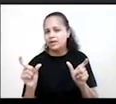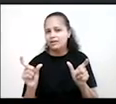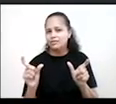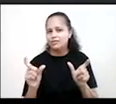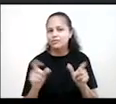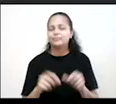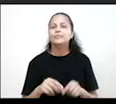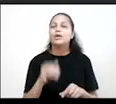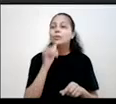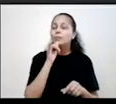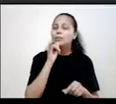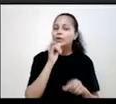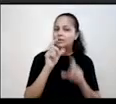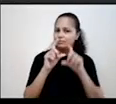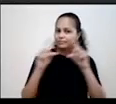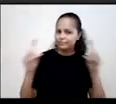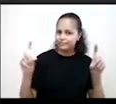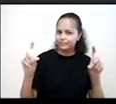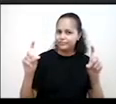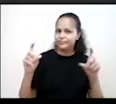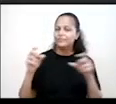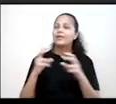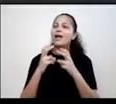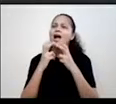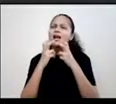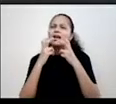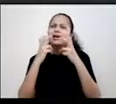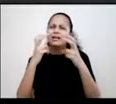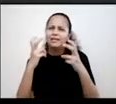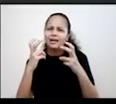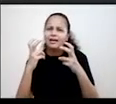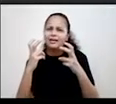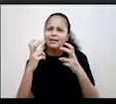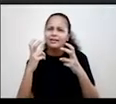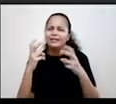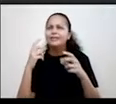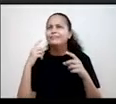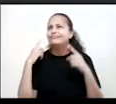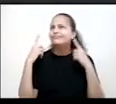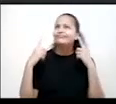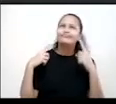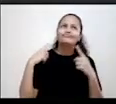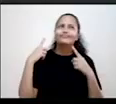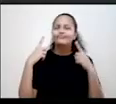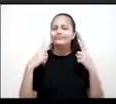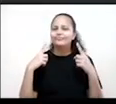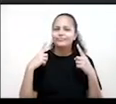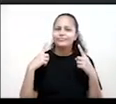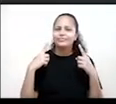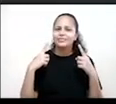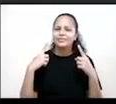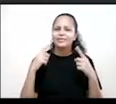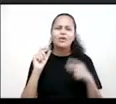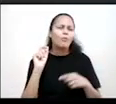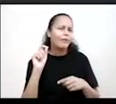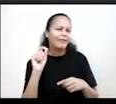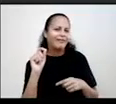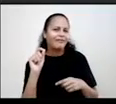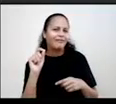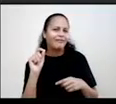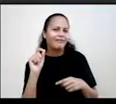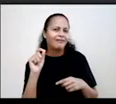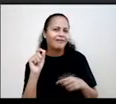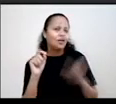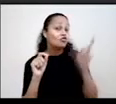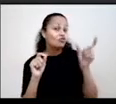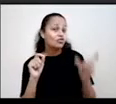Aquela gritaria deixava-me tonta. Verbo deixava-me. Eu pergunto o que deixava-me tonta? O que? Qual